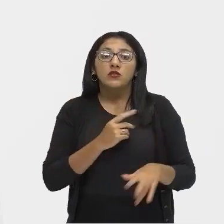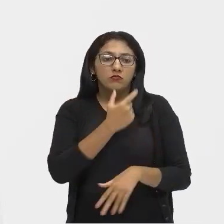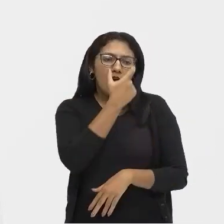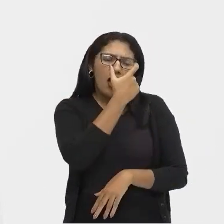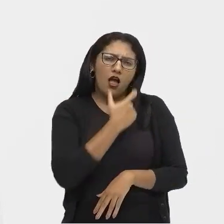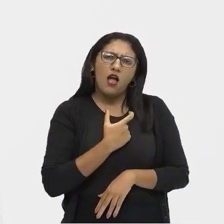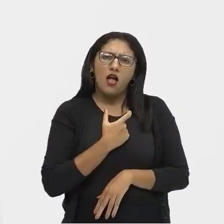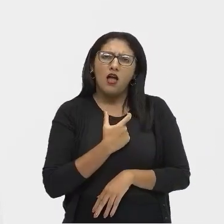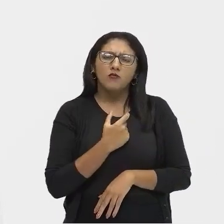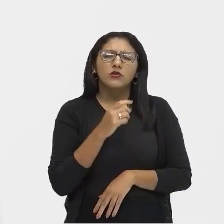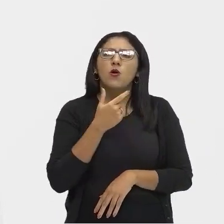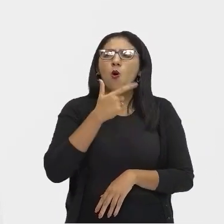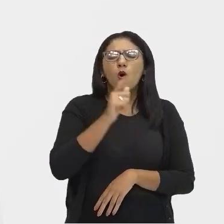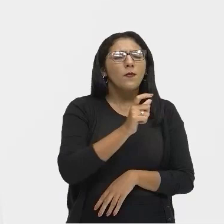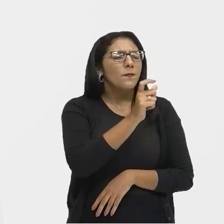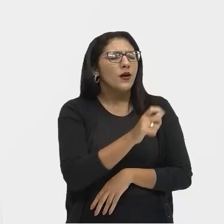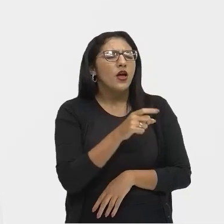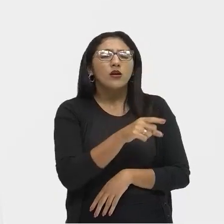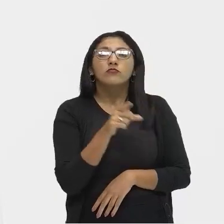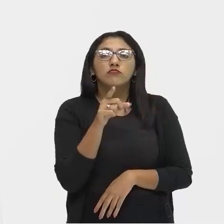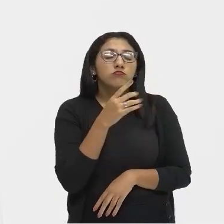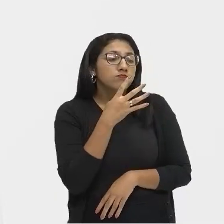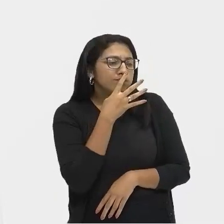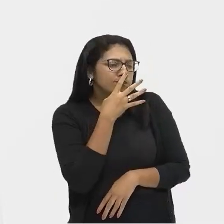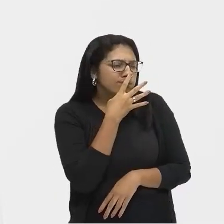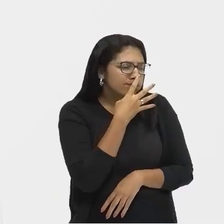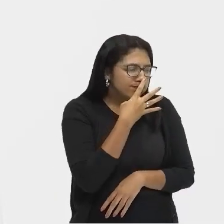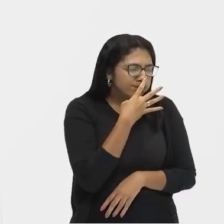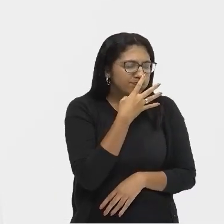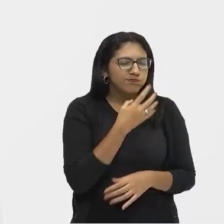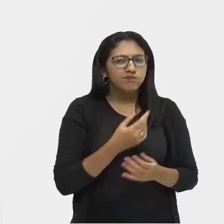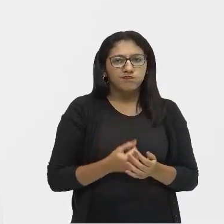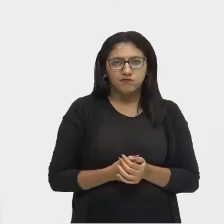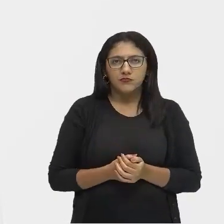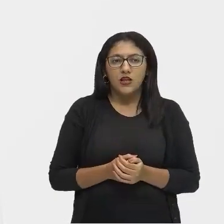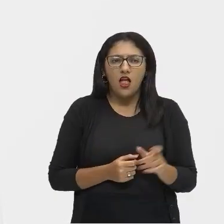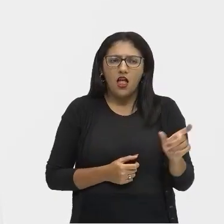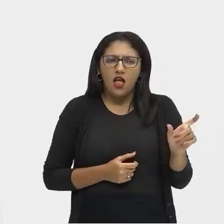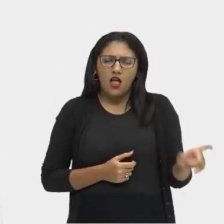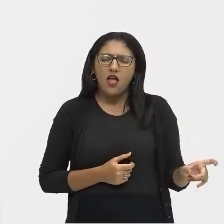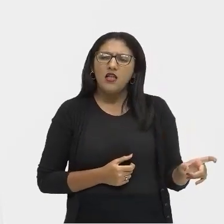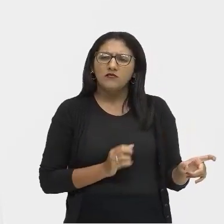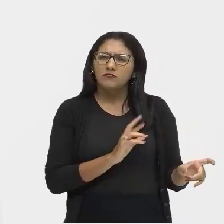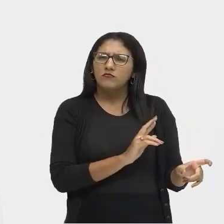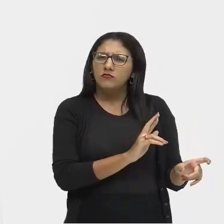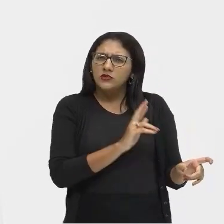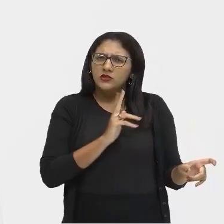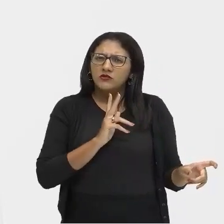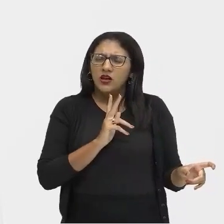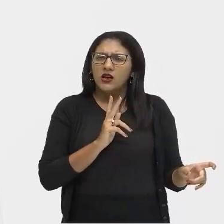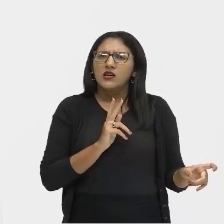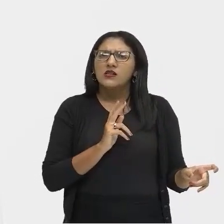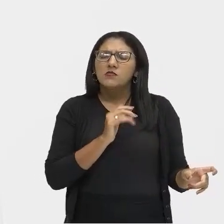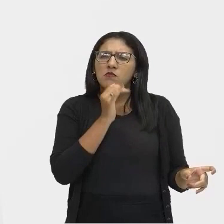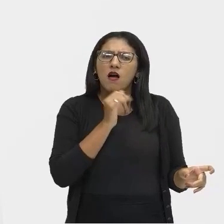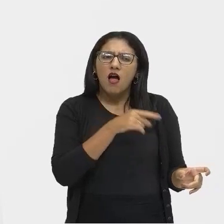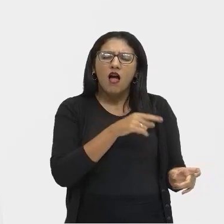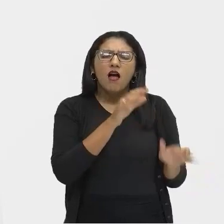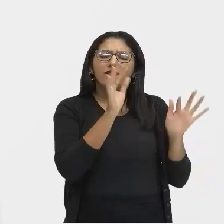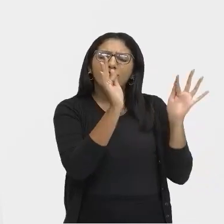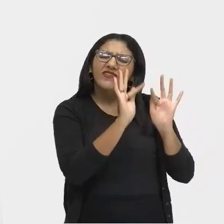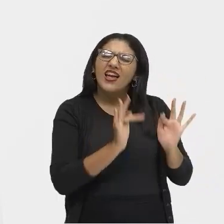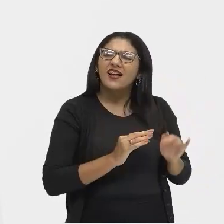você e a pessoa que você admira? Qual a diferença entre a pessoa, né, que hoje está feliz com o